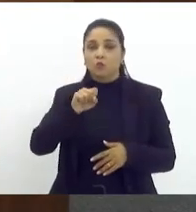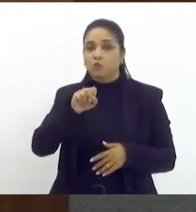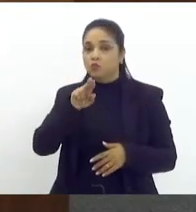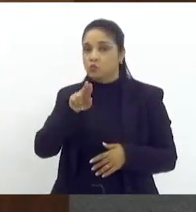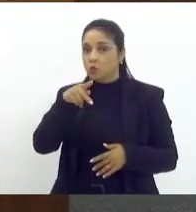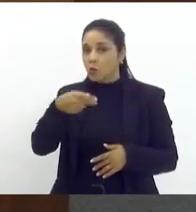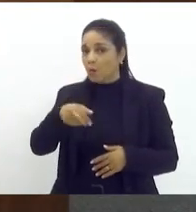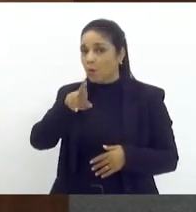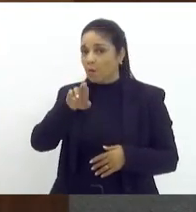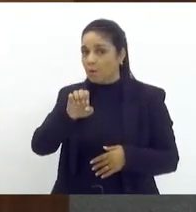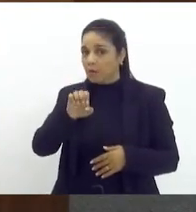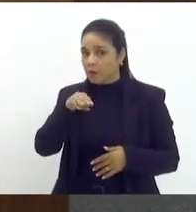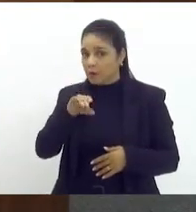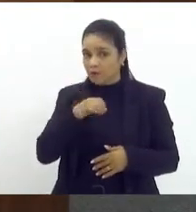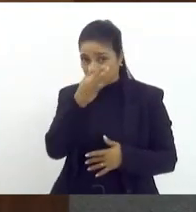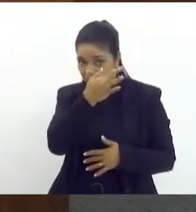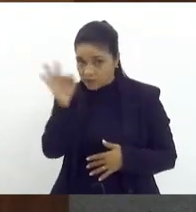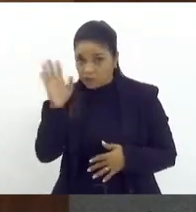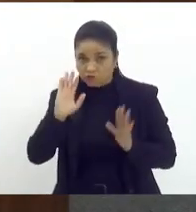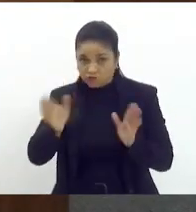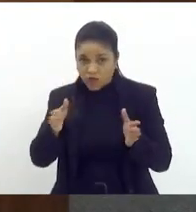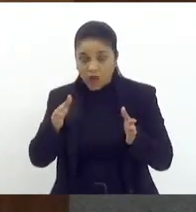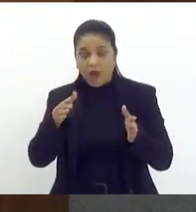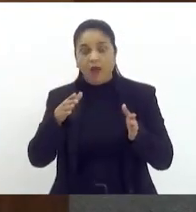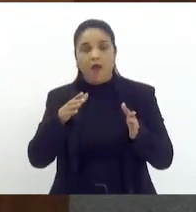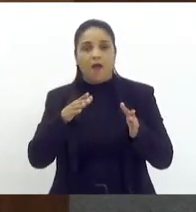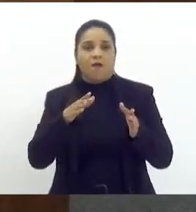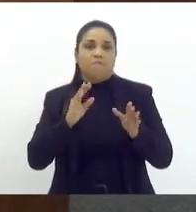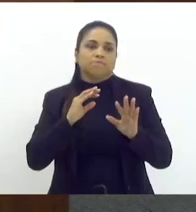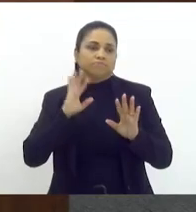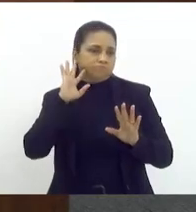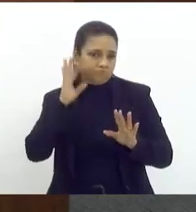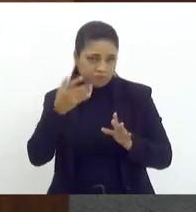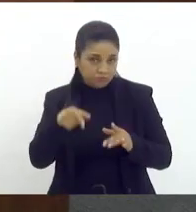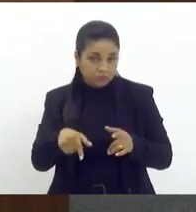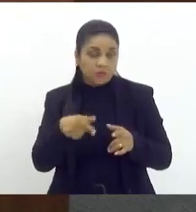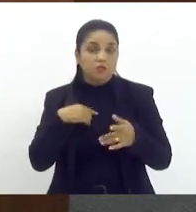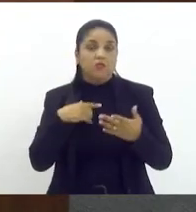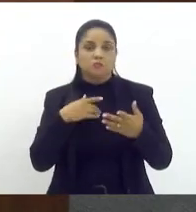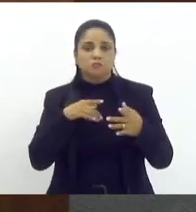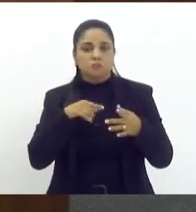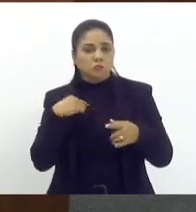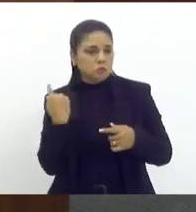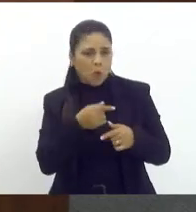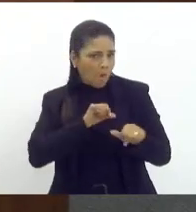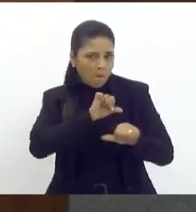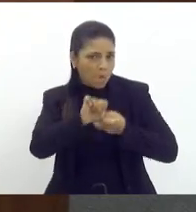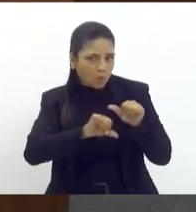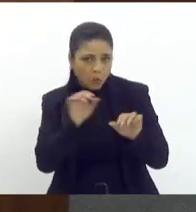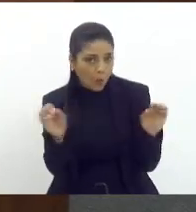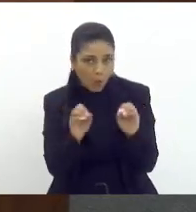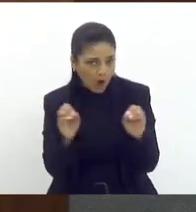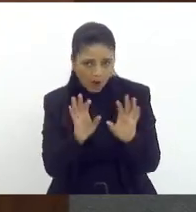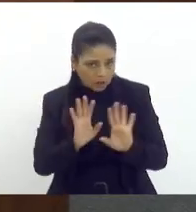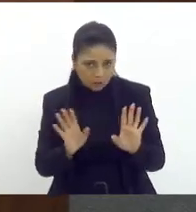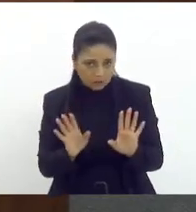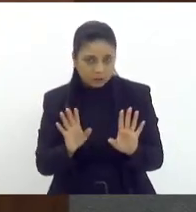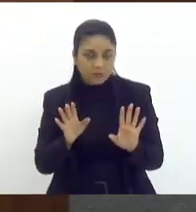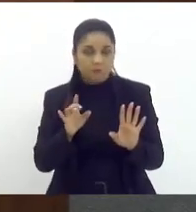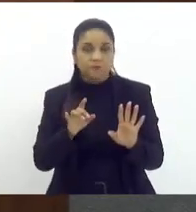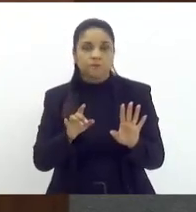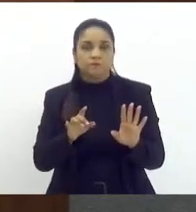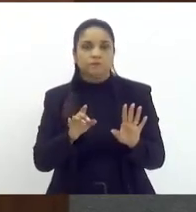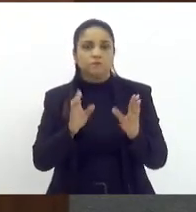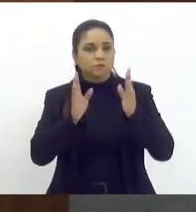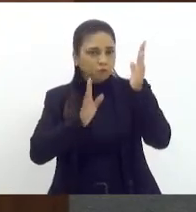portanto a gente não tá mexendo em nada que não seja o prazo prescricional e como